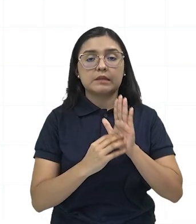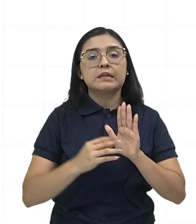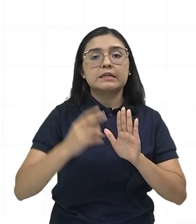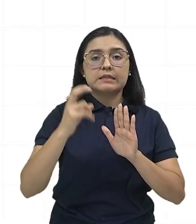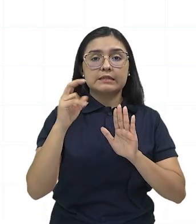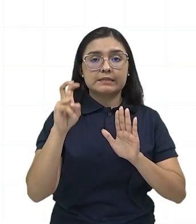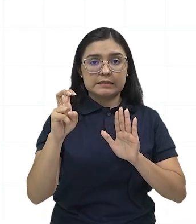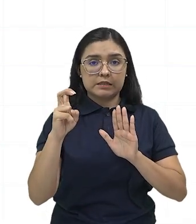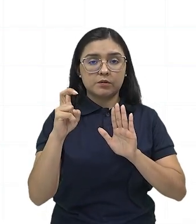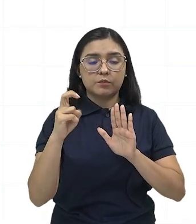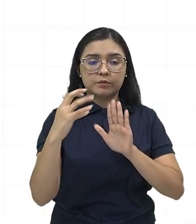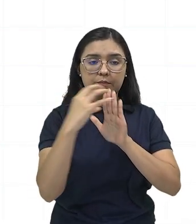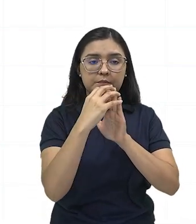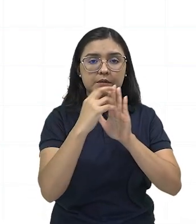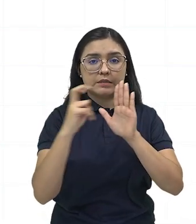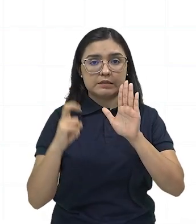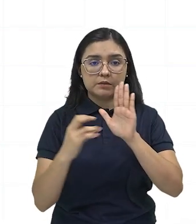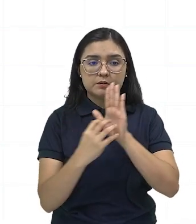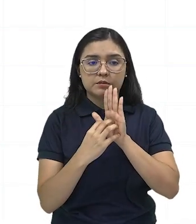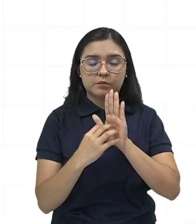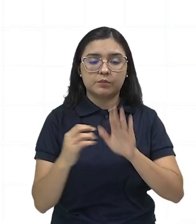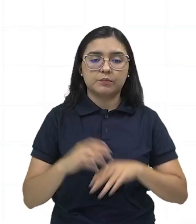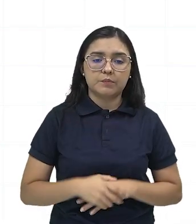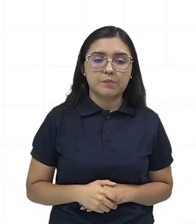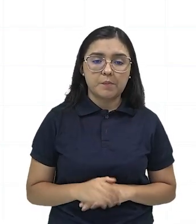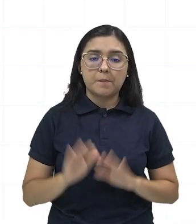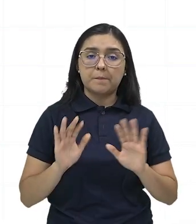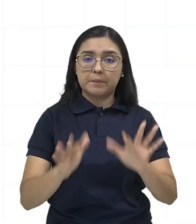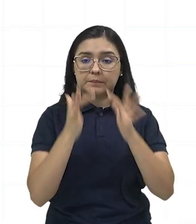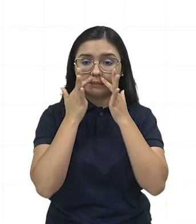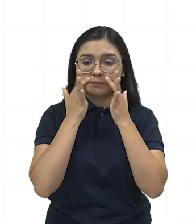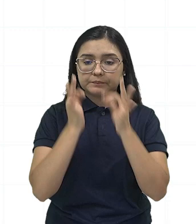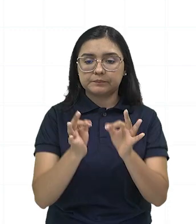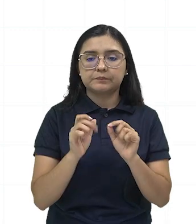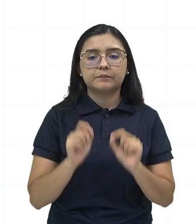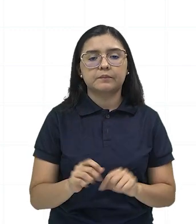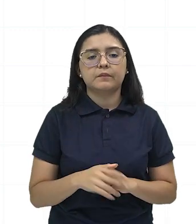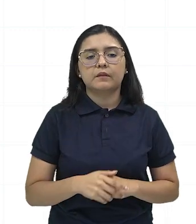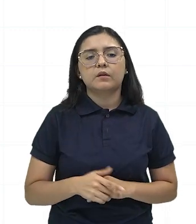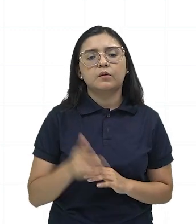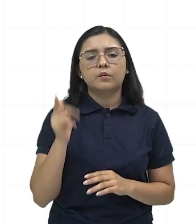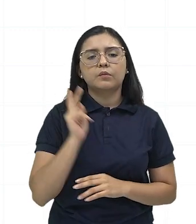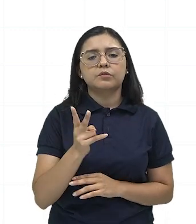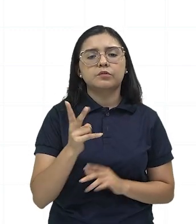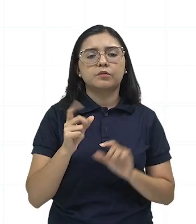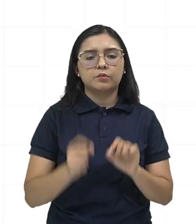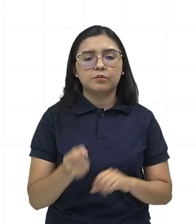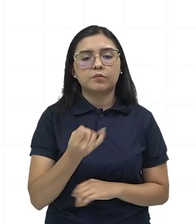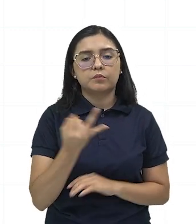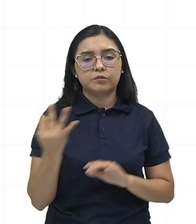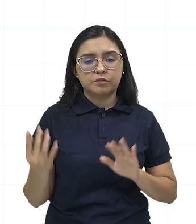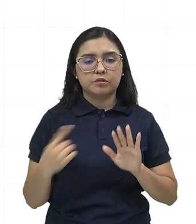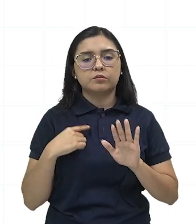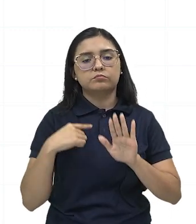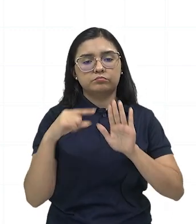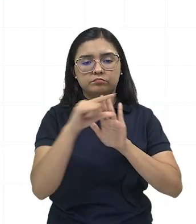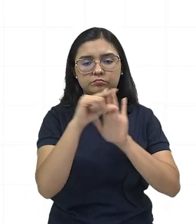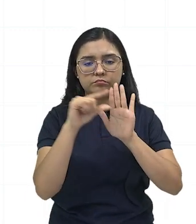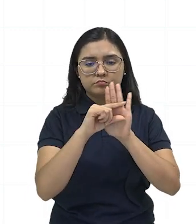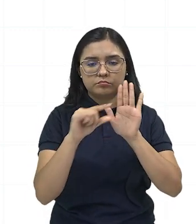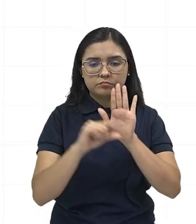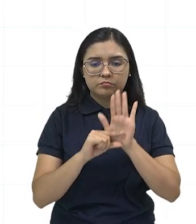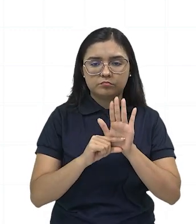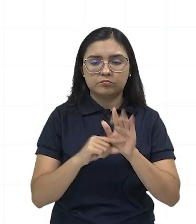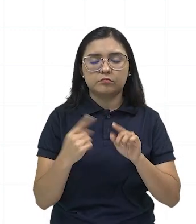na primeira, 5 na segunda. Mas observem que eu continuo contando verso por verso. Não é